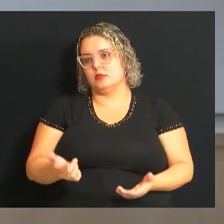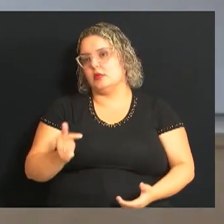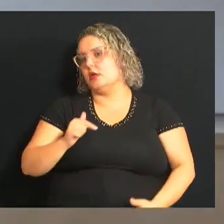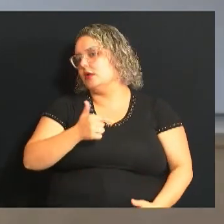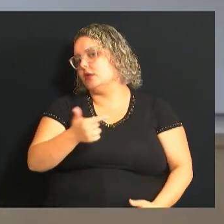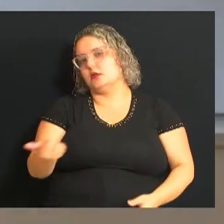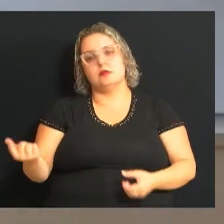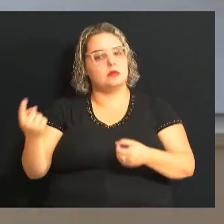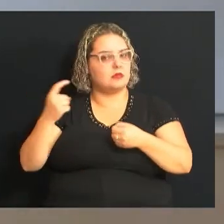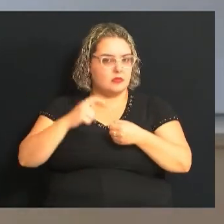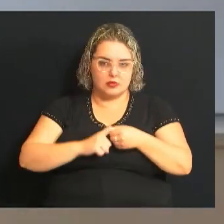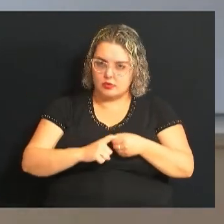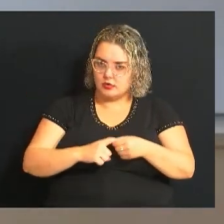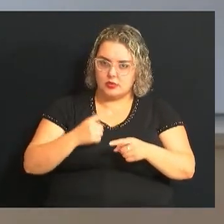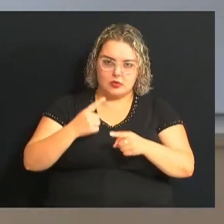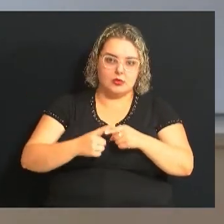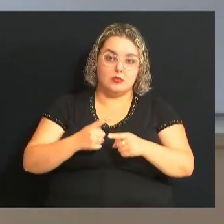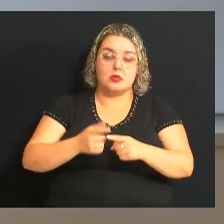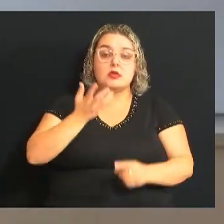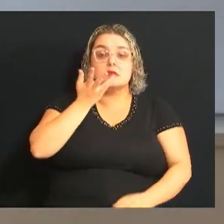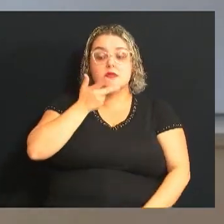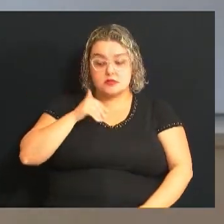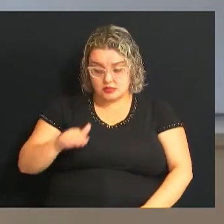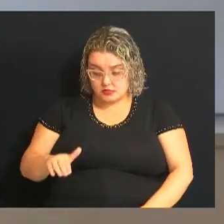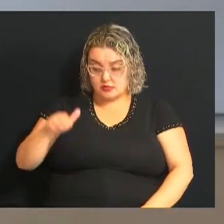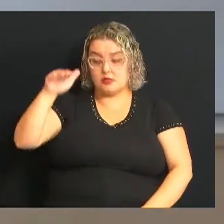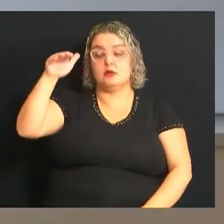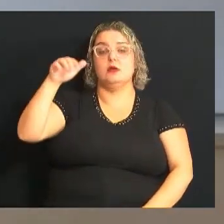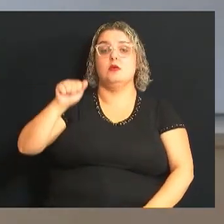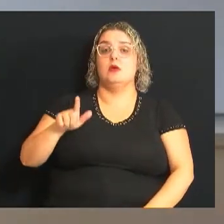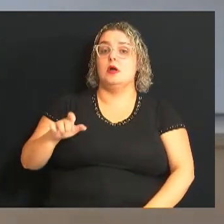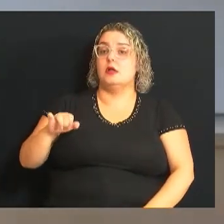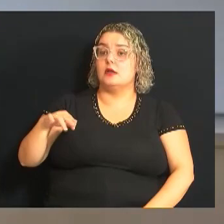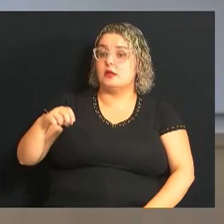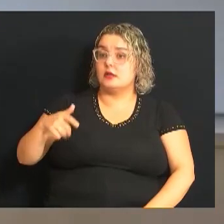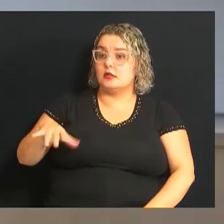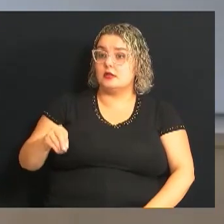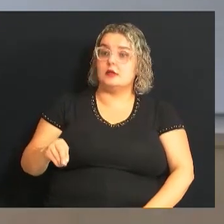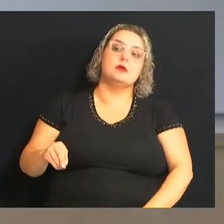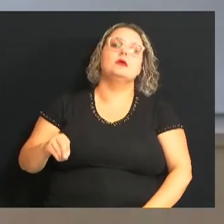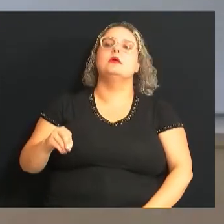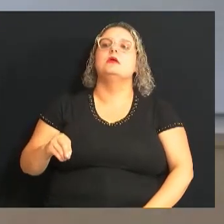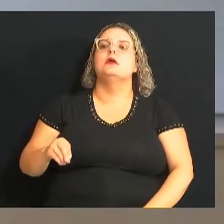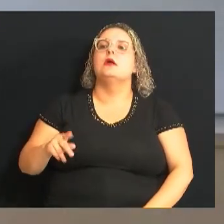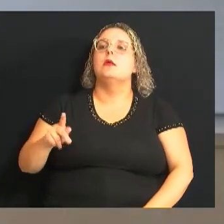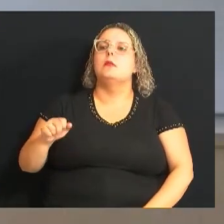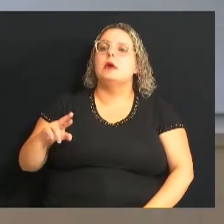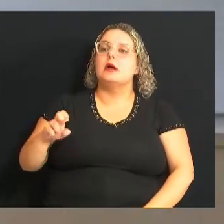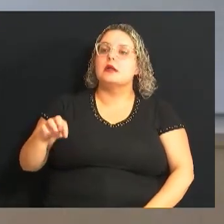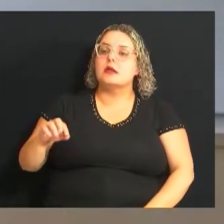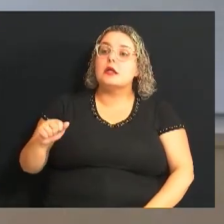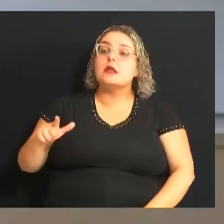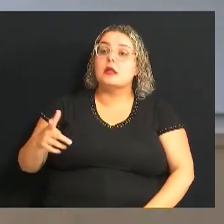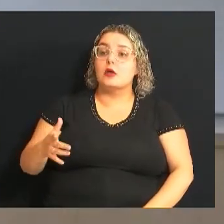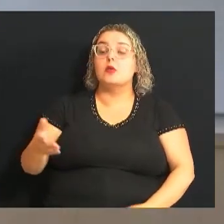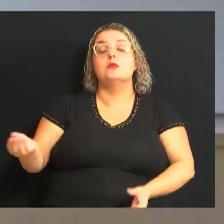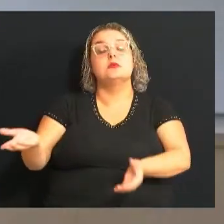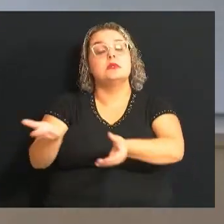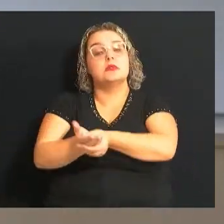volta, porque essa criança cresce. Os processos de alienação judicial, alienação parental no